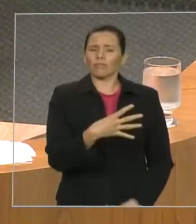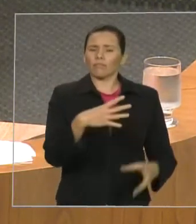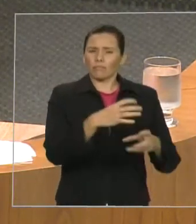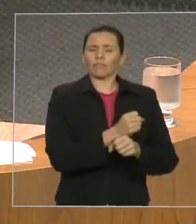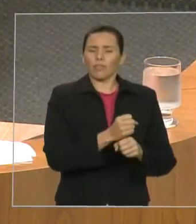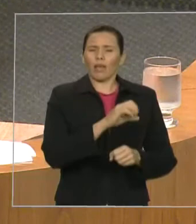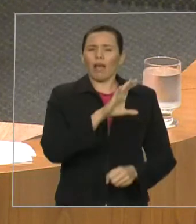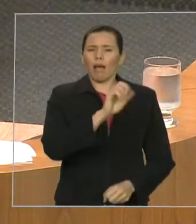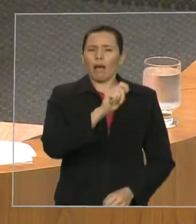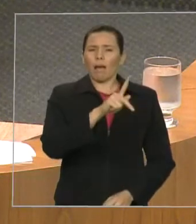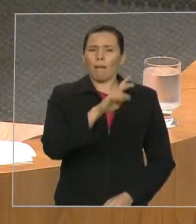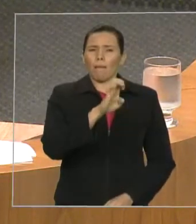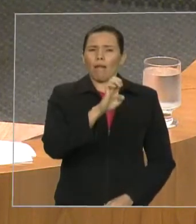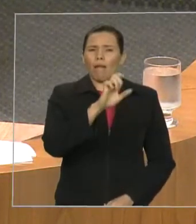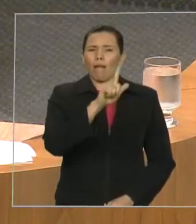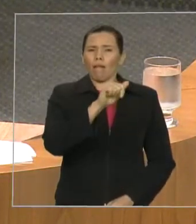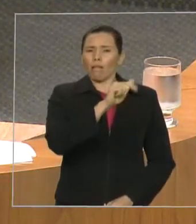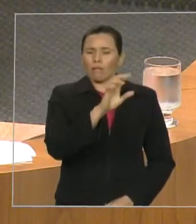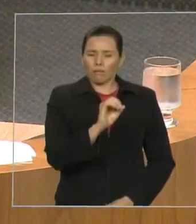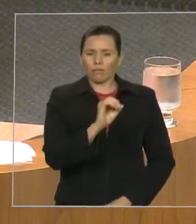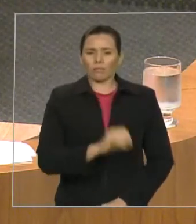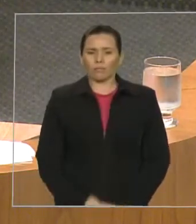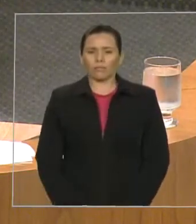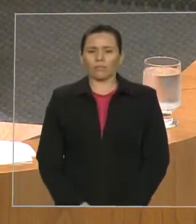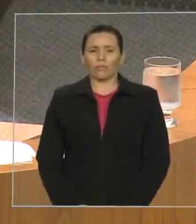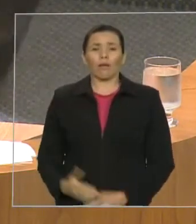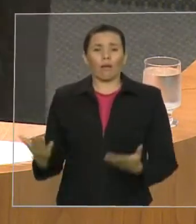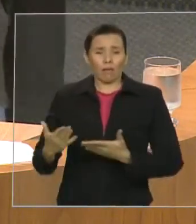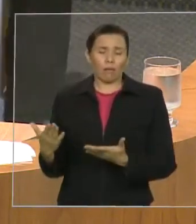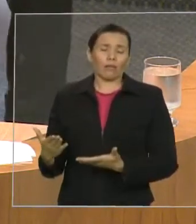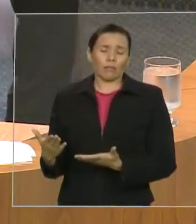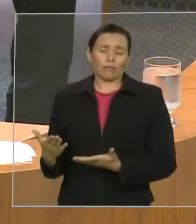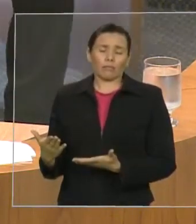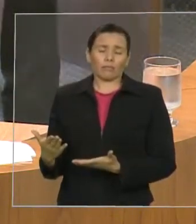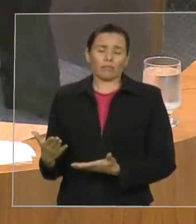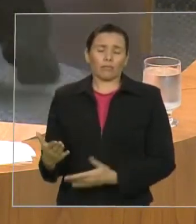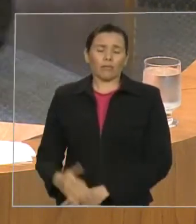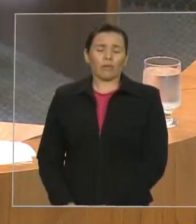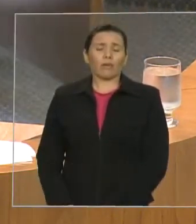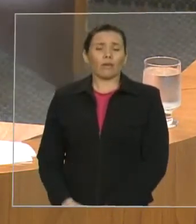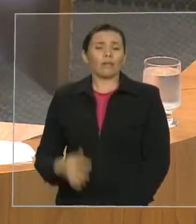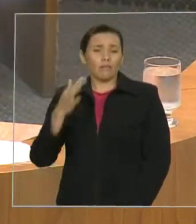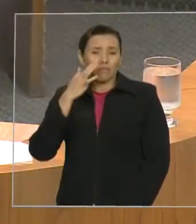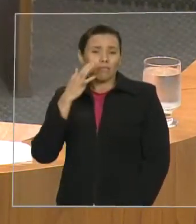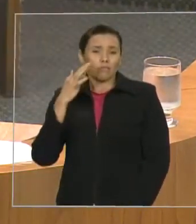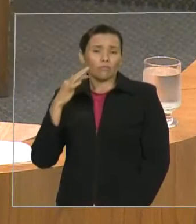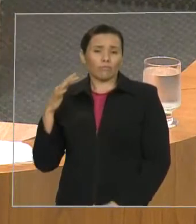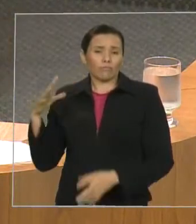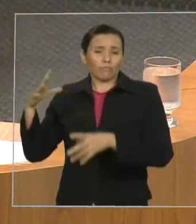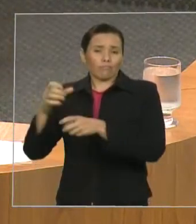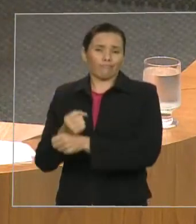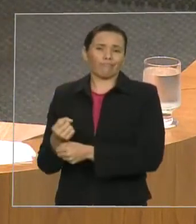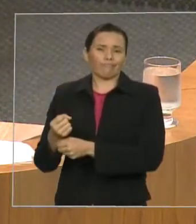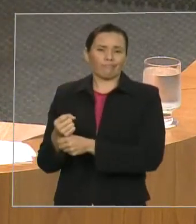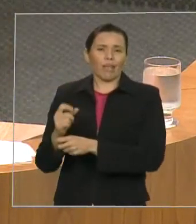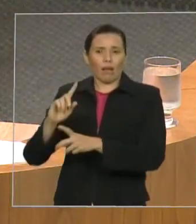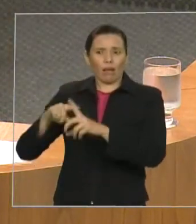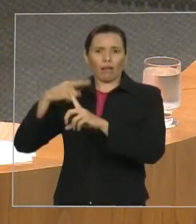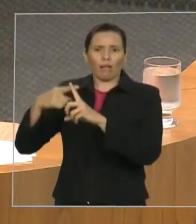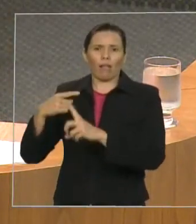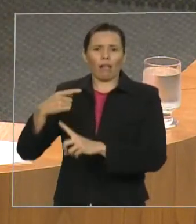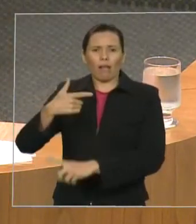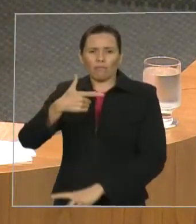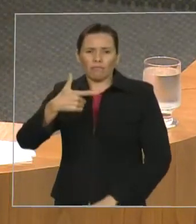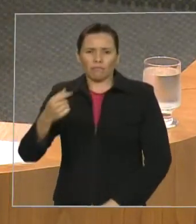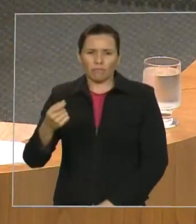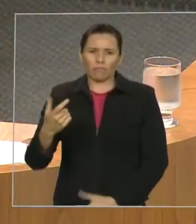superior. E o nosso questionamento fica ainda para o governador Flávio Dino. Quais os critérios adotados para a